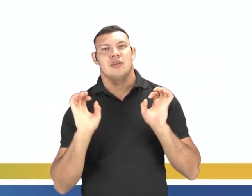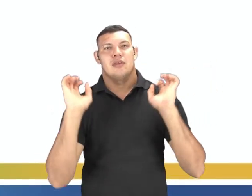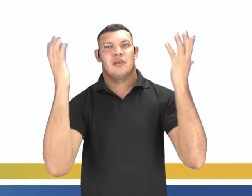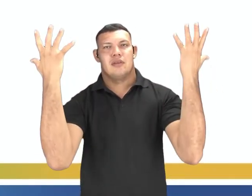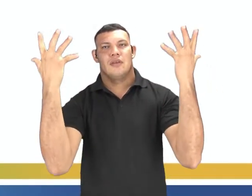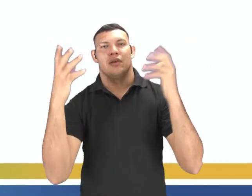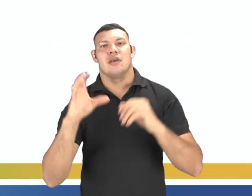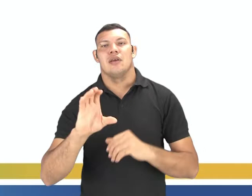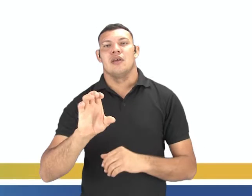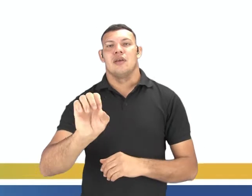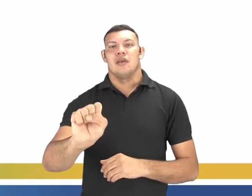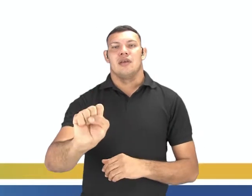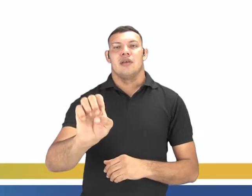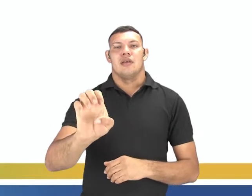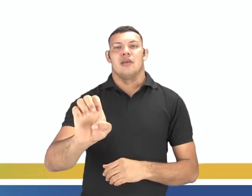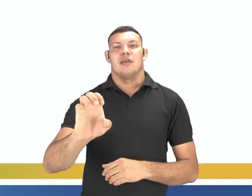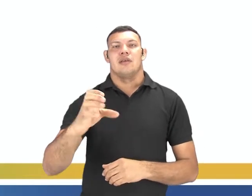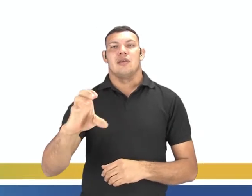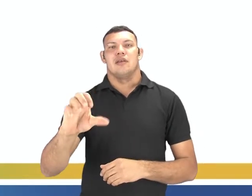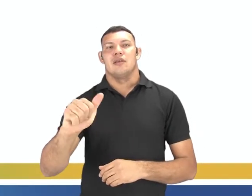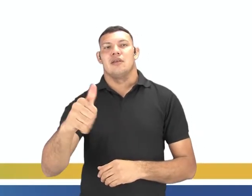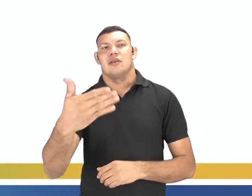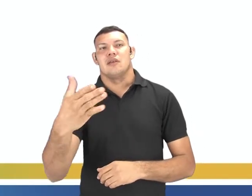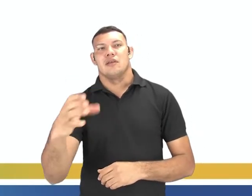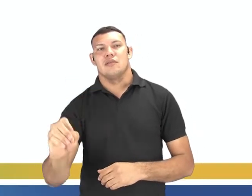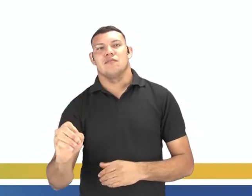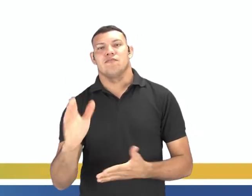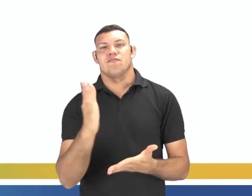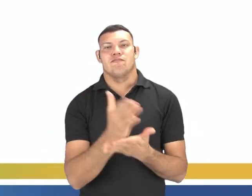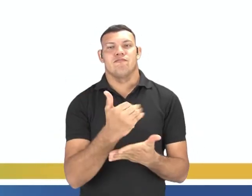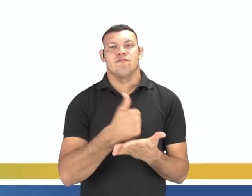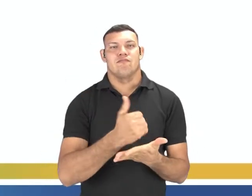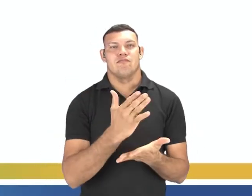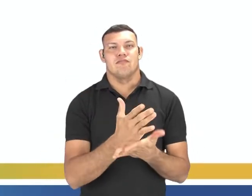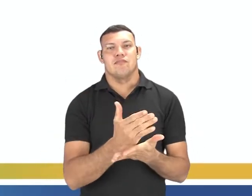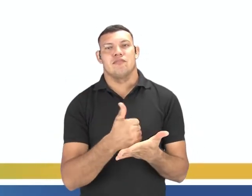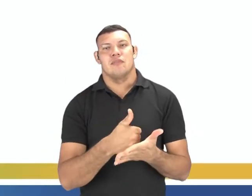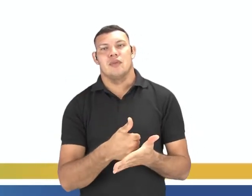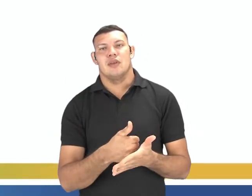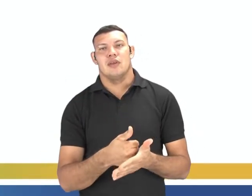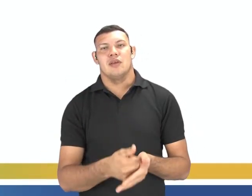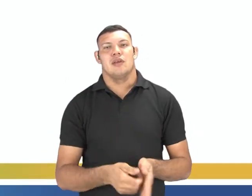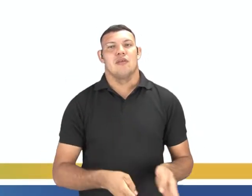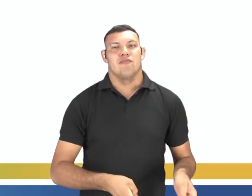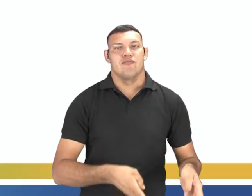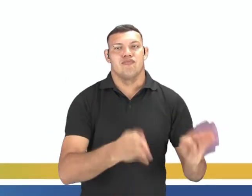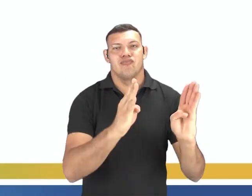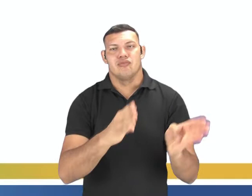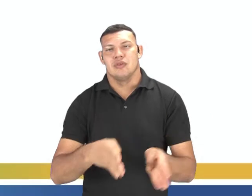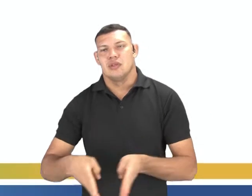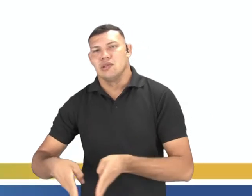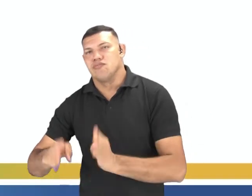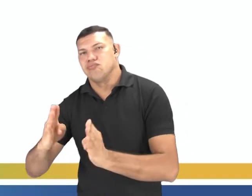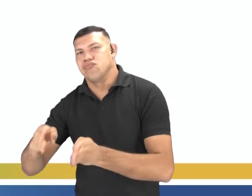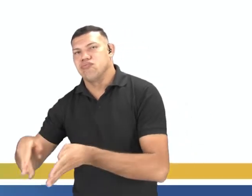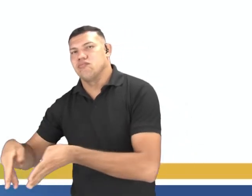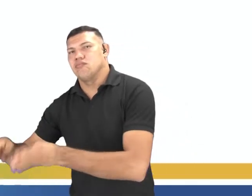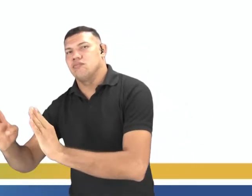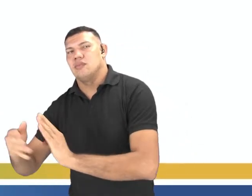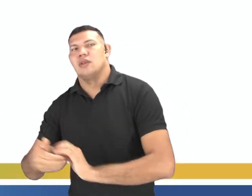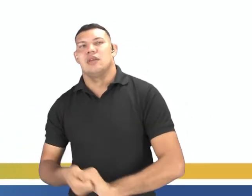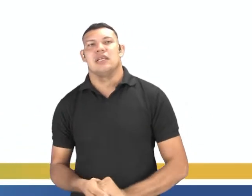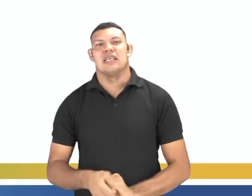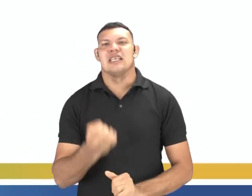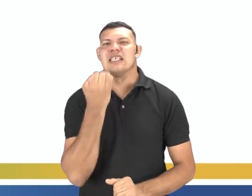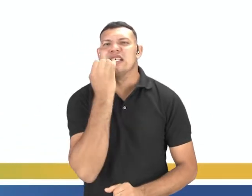está a diferença? Não é? No significado? Porque na pronúncia, se eu for falar, eu vou falar